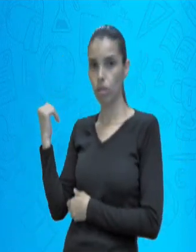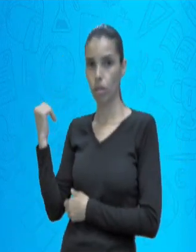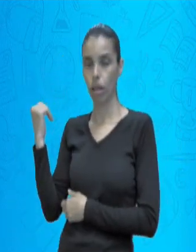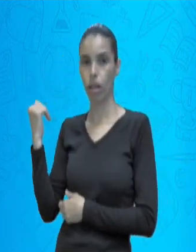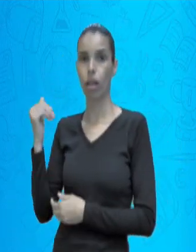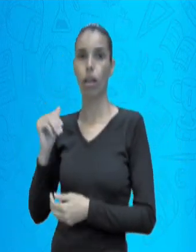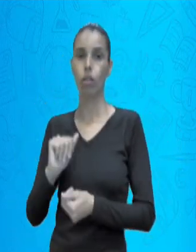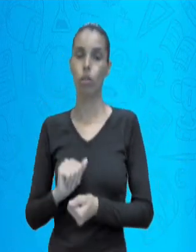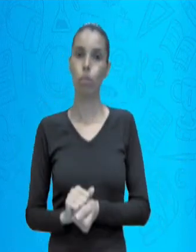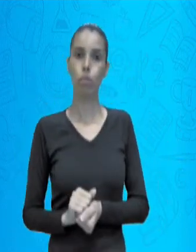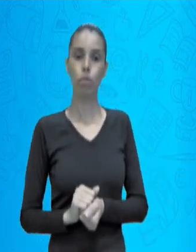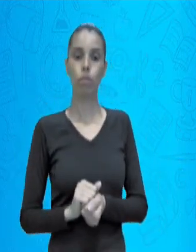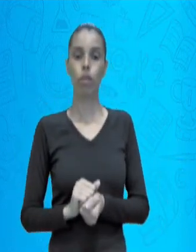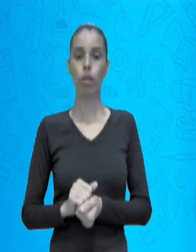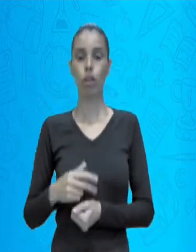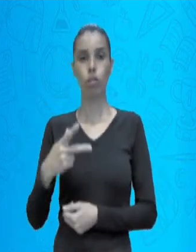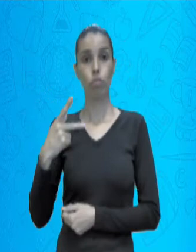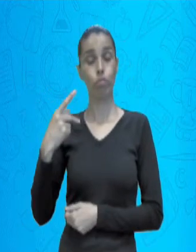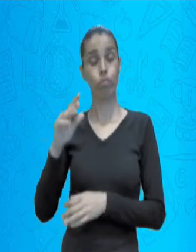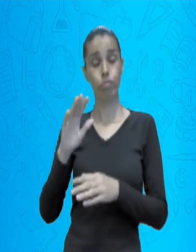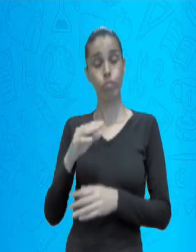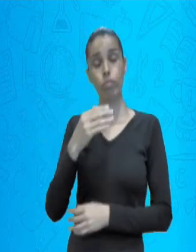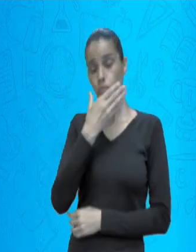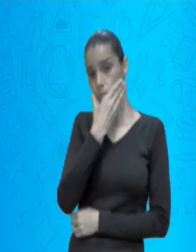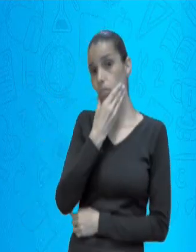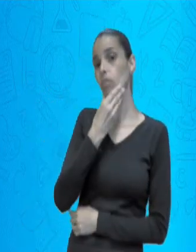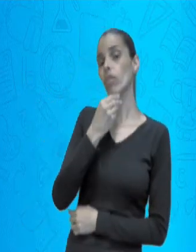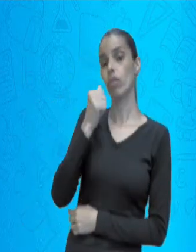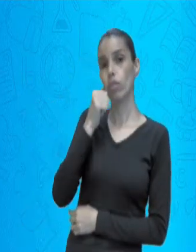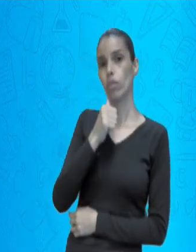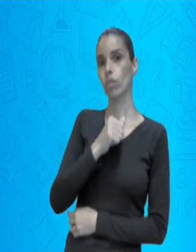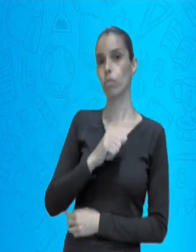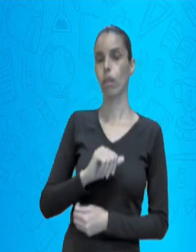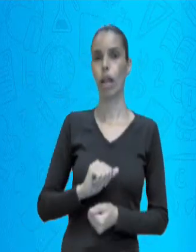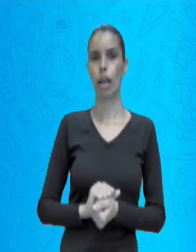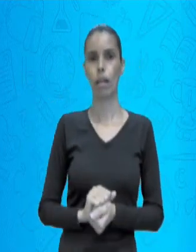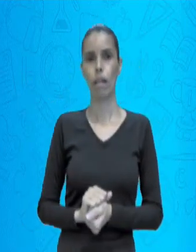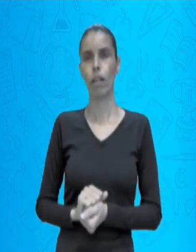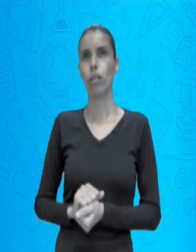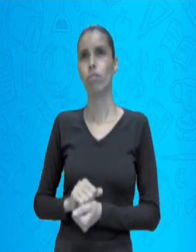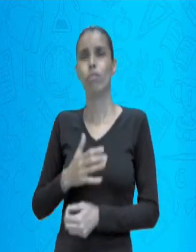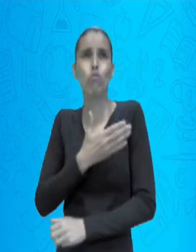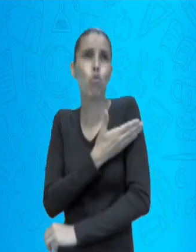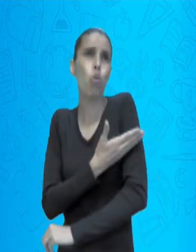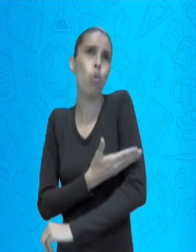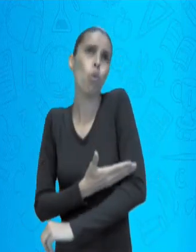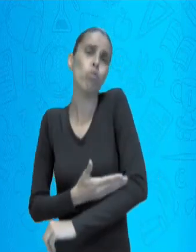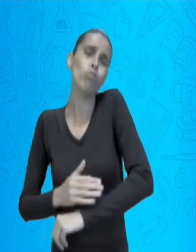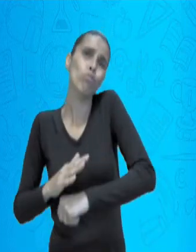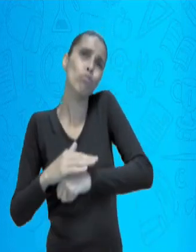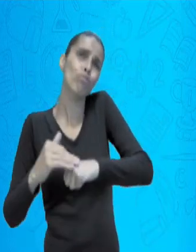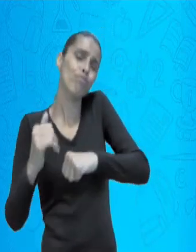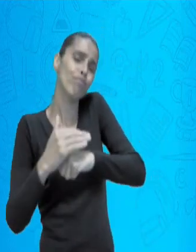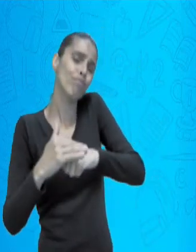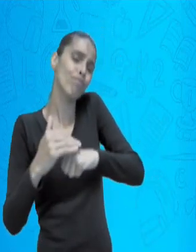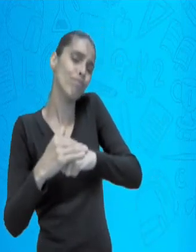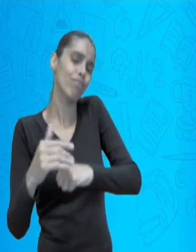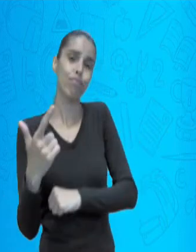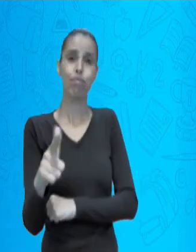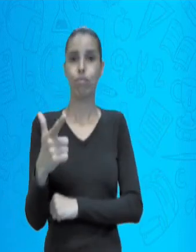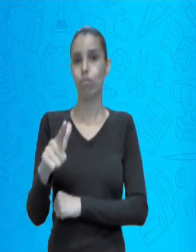pelo pai dele. À noite, ele dormia, aí lá para as 9, 10 horas da noite,